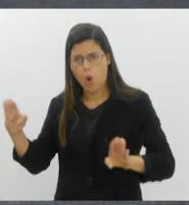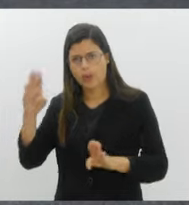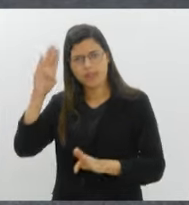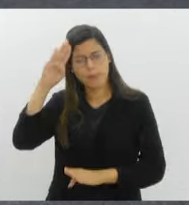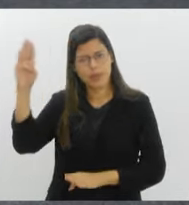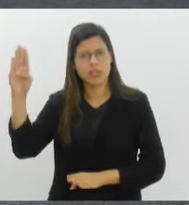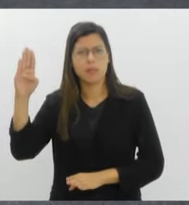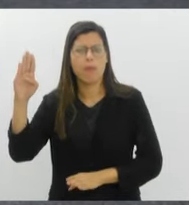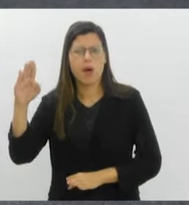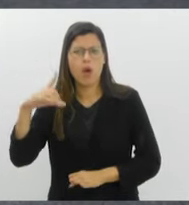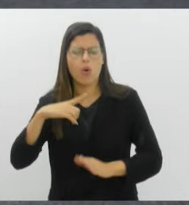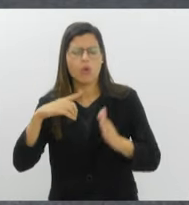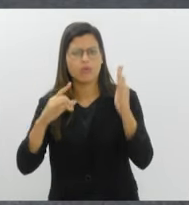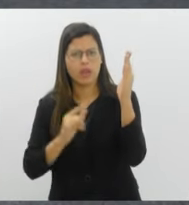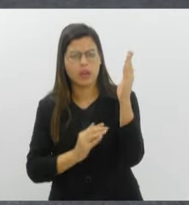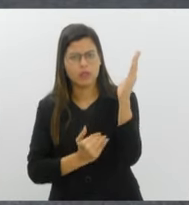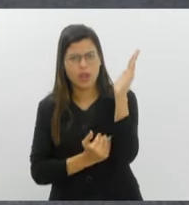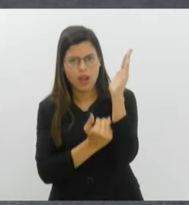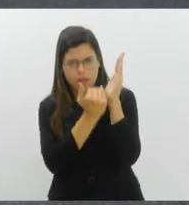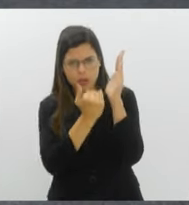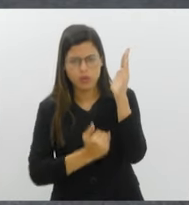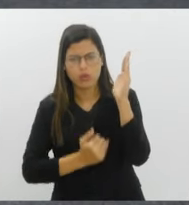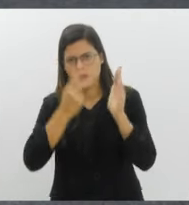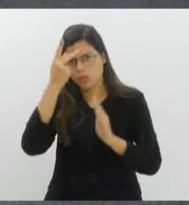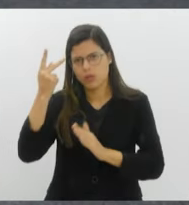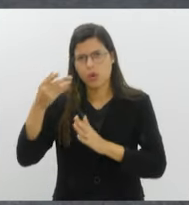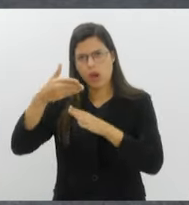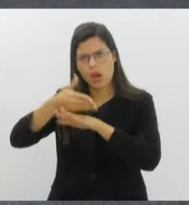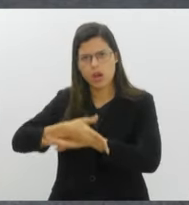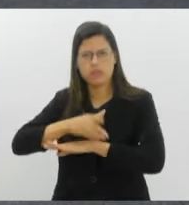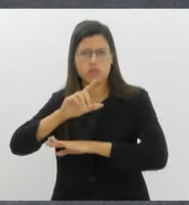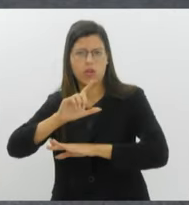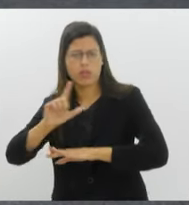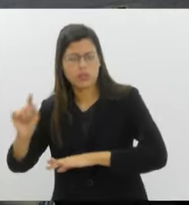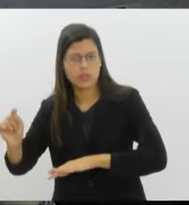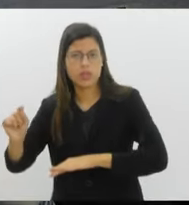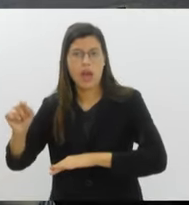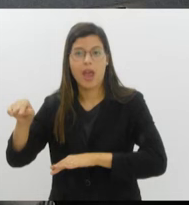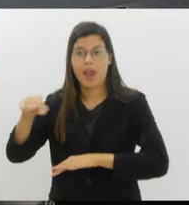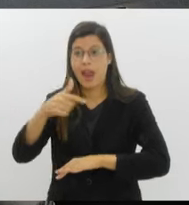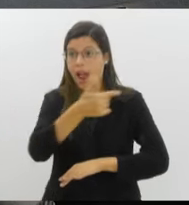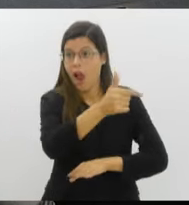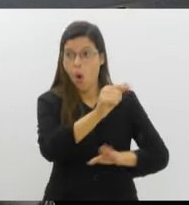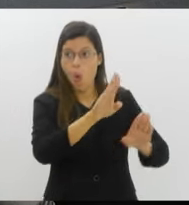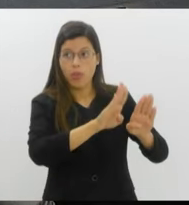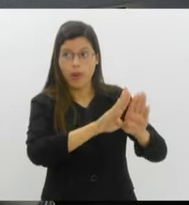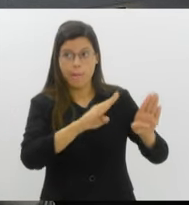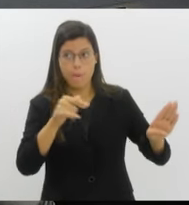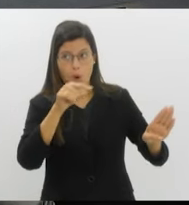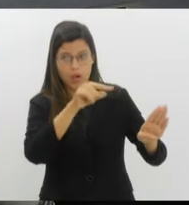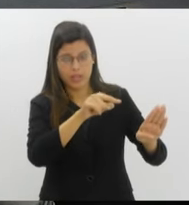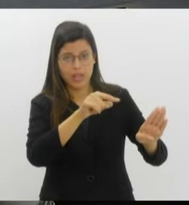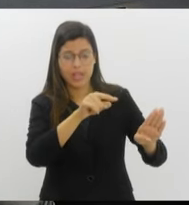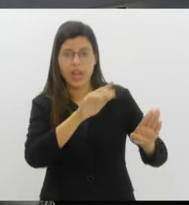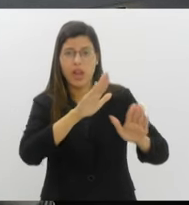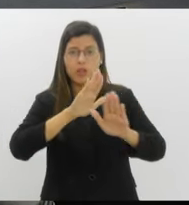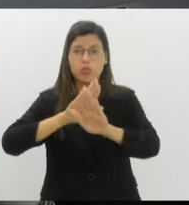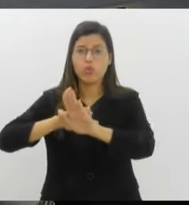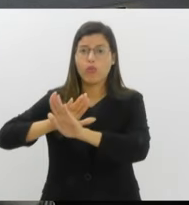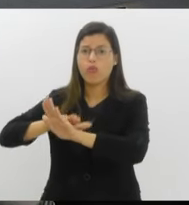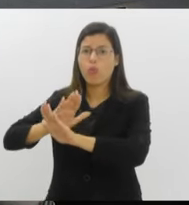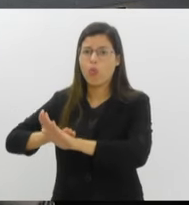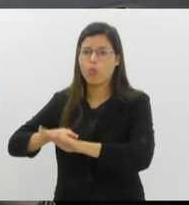de bem que vêm visitar essa casa entram e saem. Aquela porta ali é a porta dos fundos do plenário. É